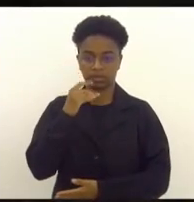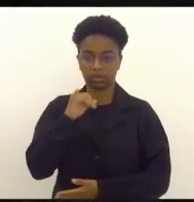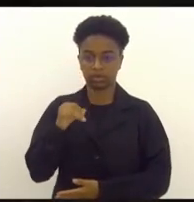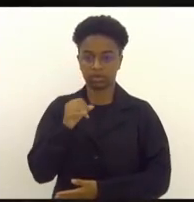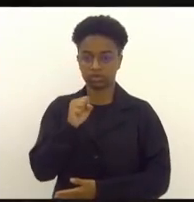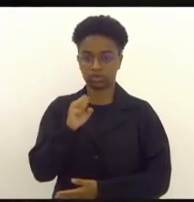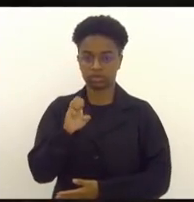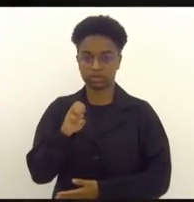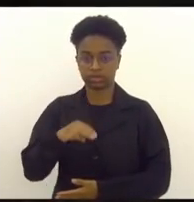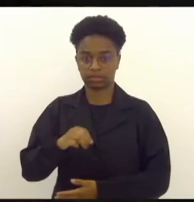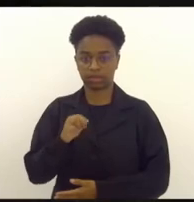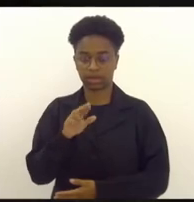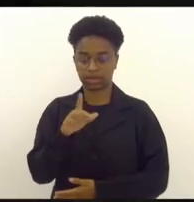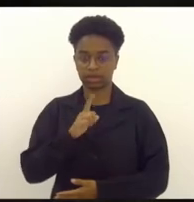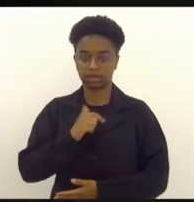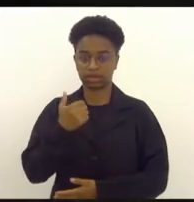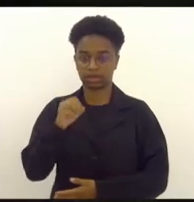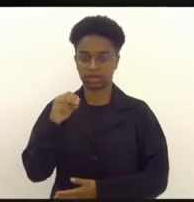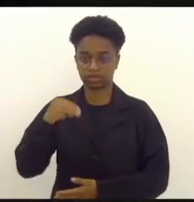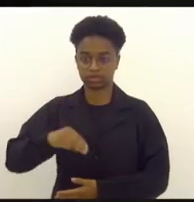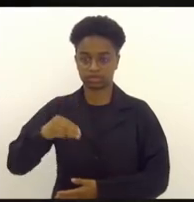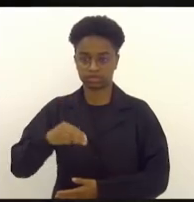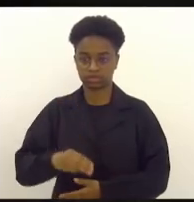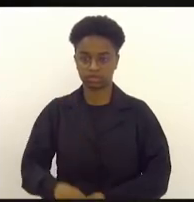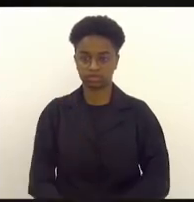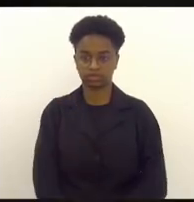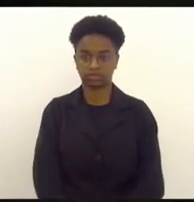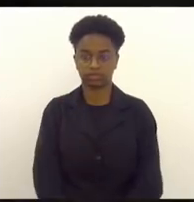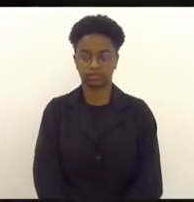Josimar que dispõe de 10 minutos